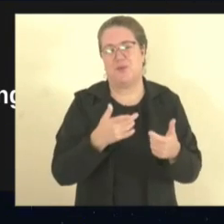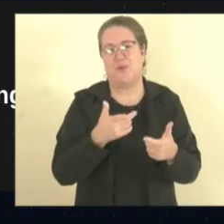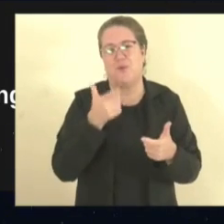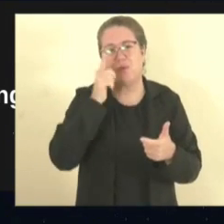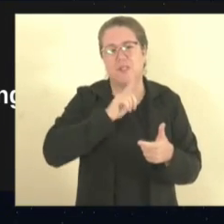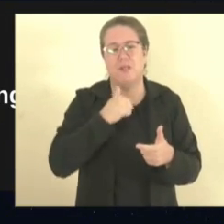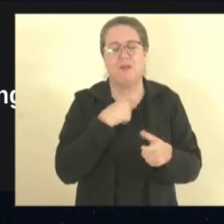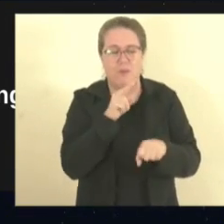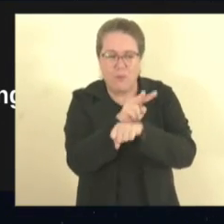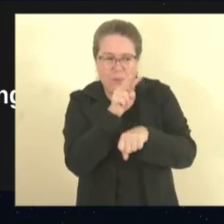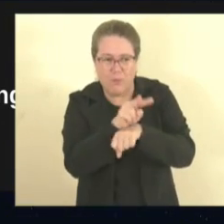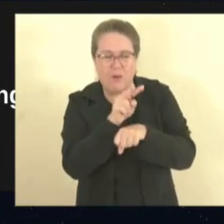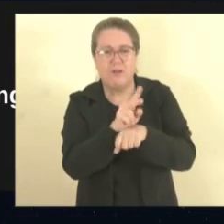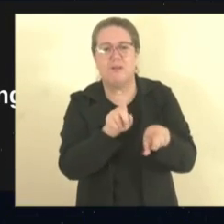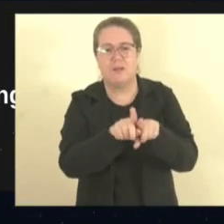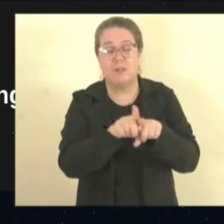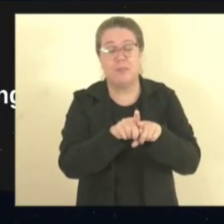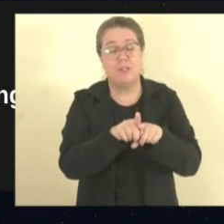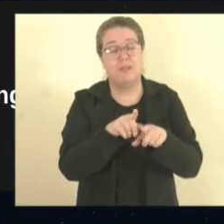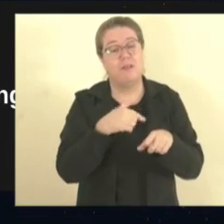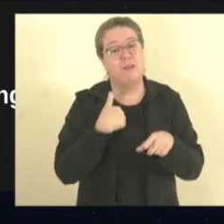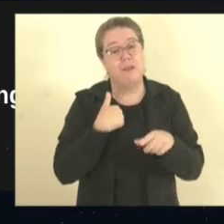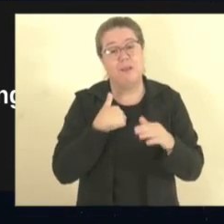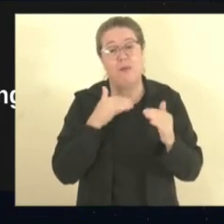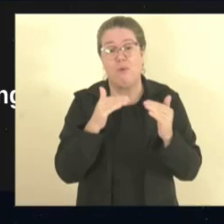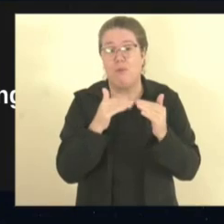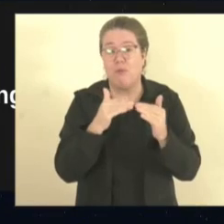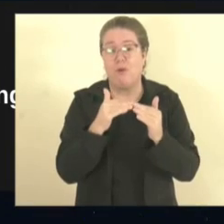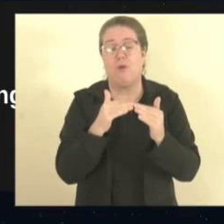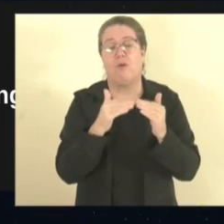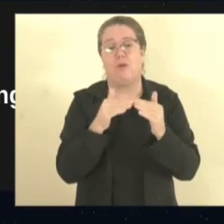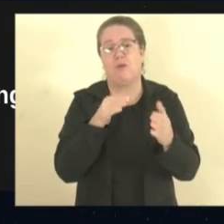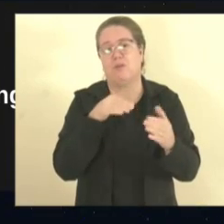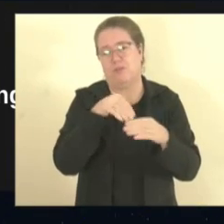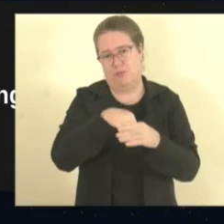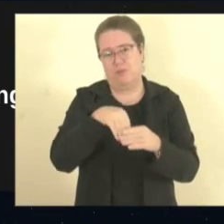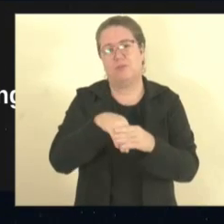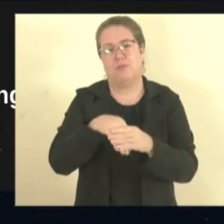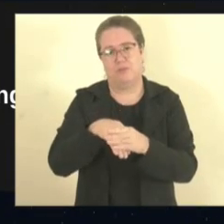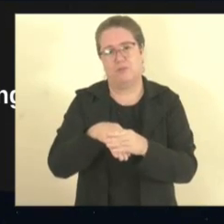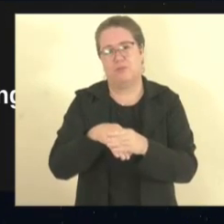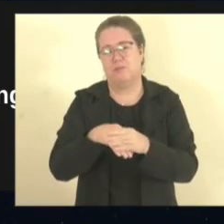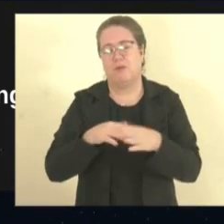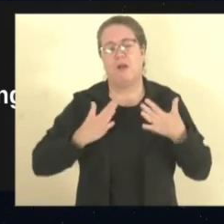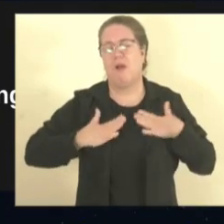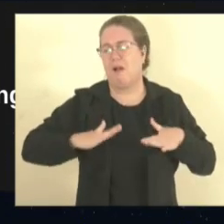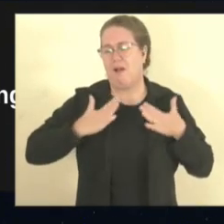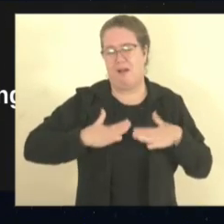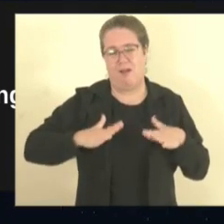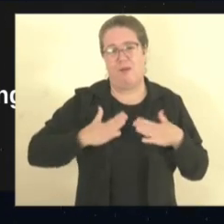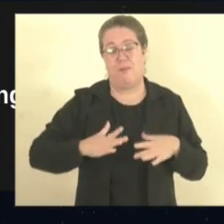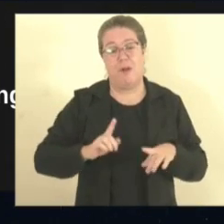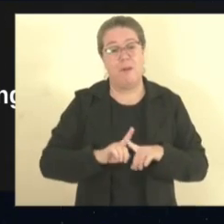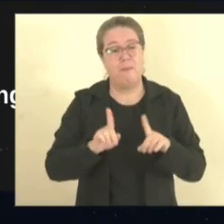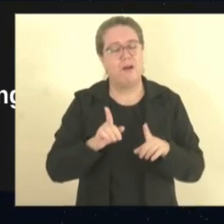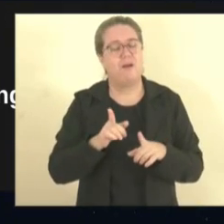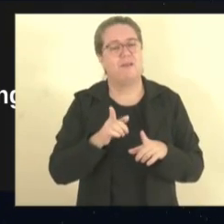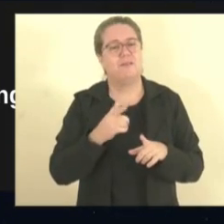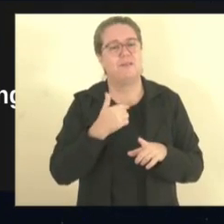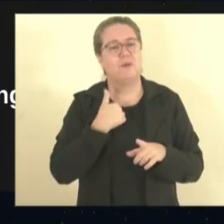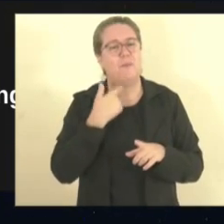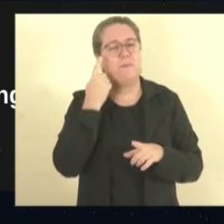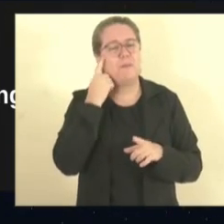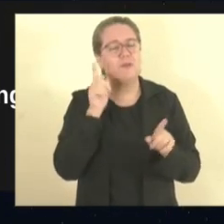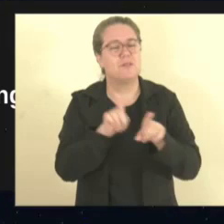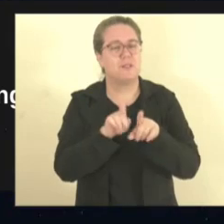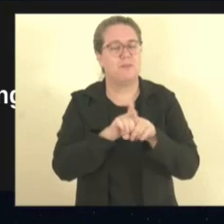orçamento. E eu voto com tranquilidade nessa matéria. Agora, considero que algumas falas que questionaram, elas